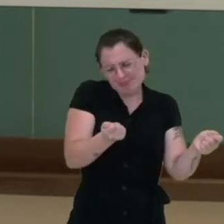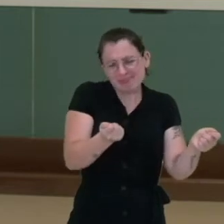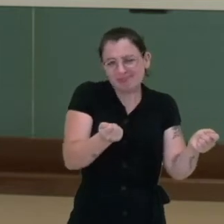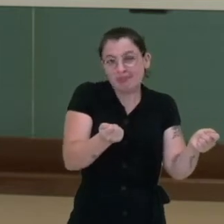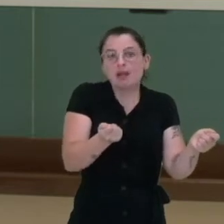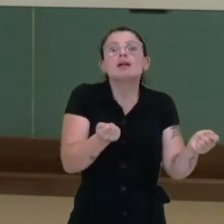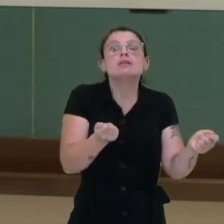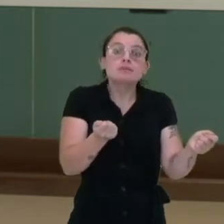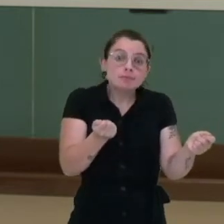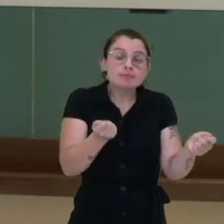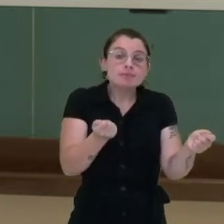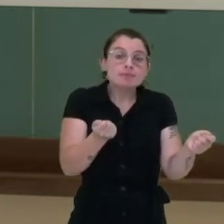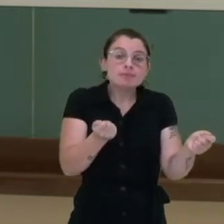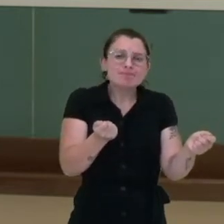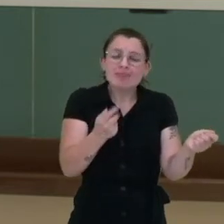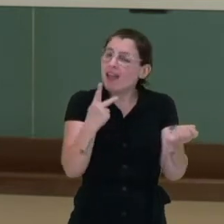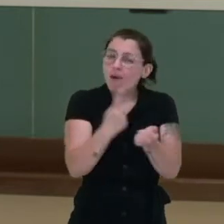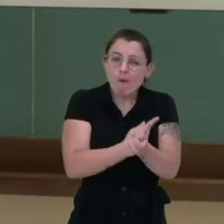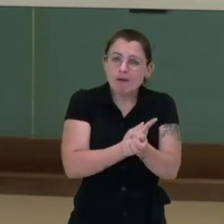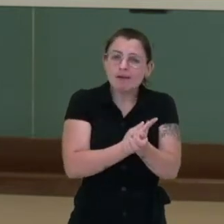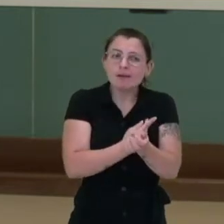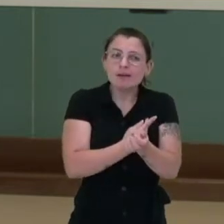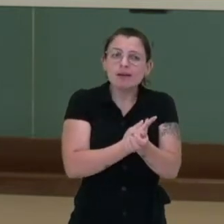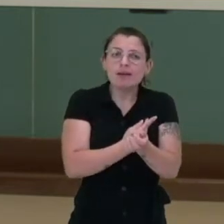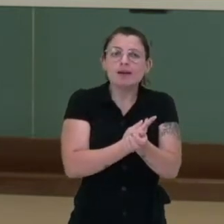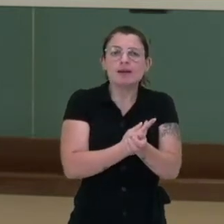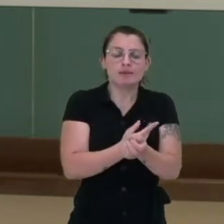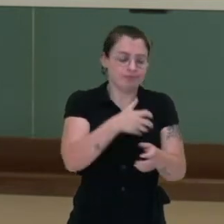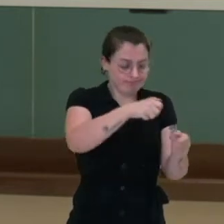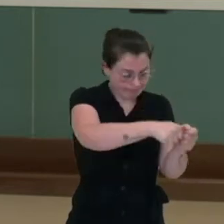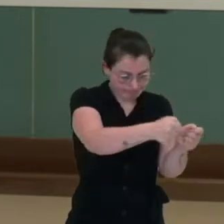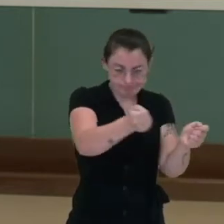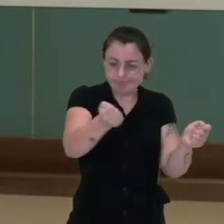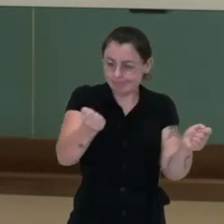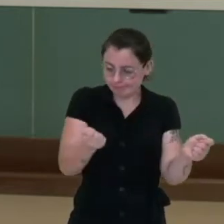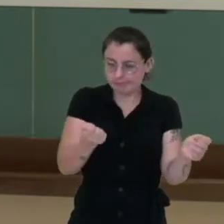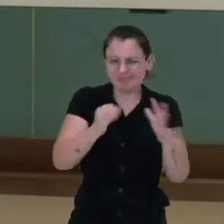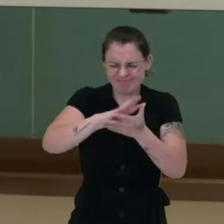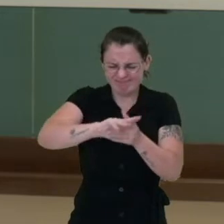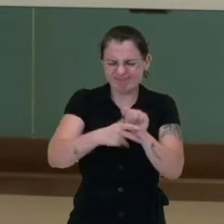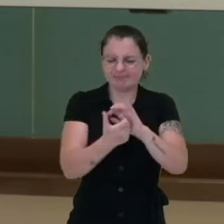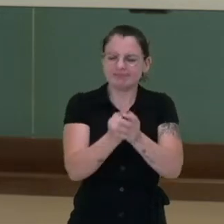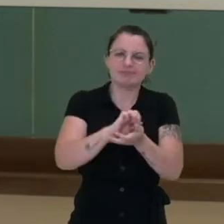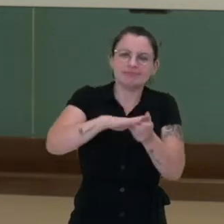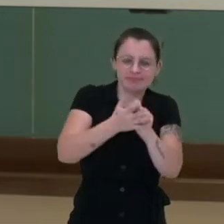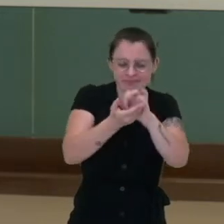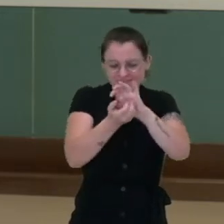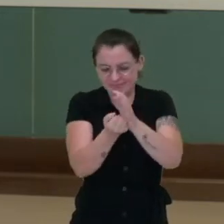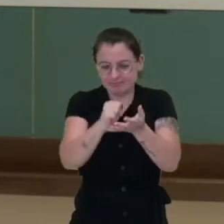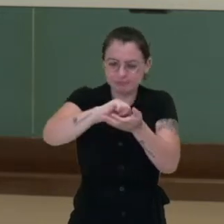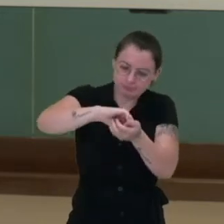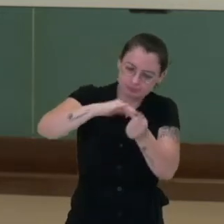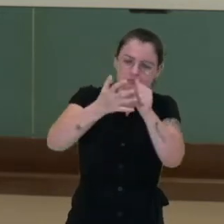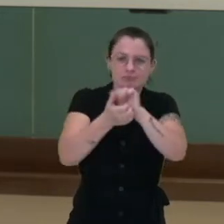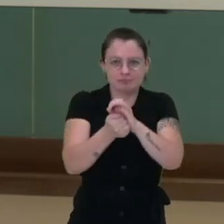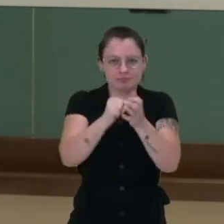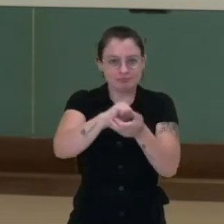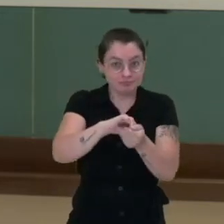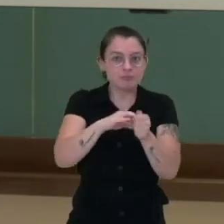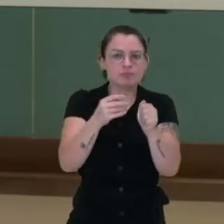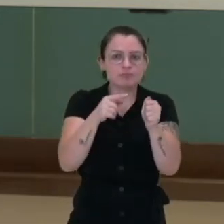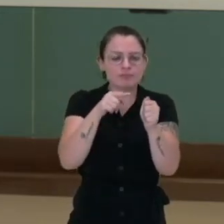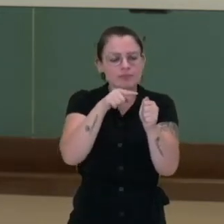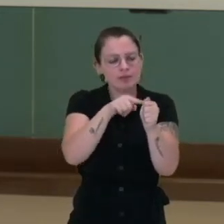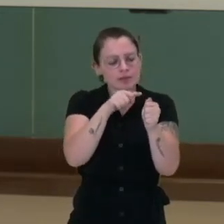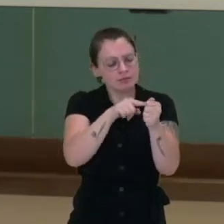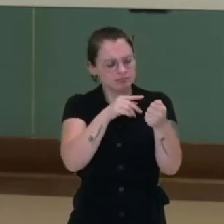um texto. Errou. Arranca a folha e amassou. Nesse amassar, você mudou